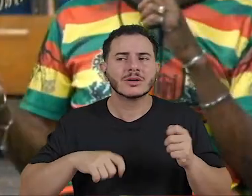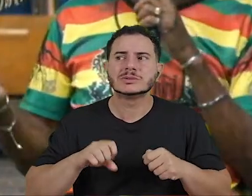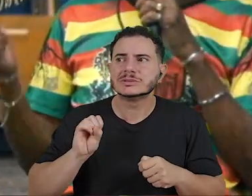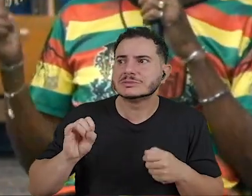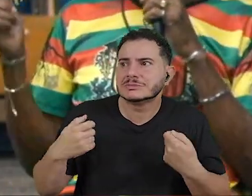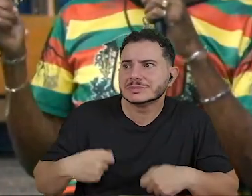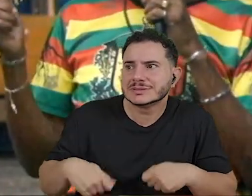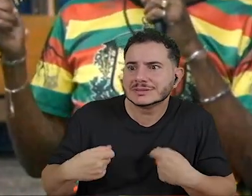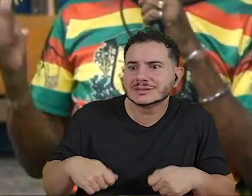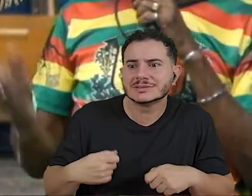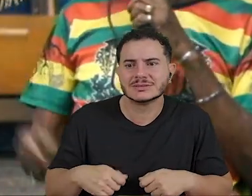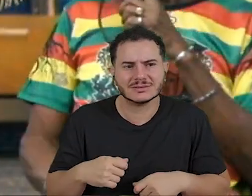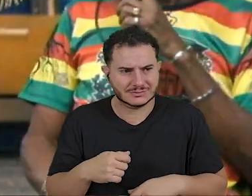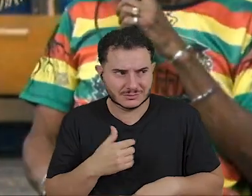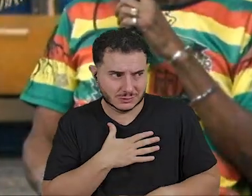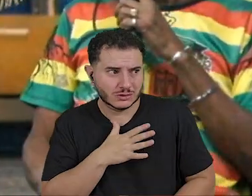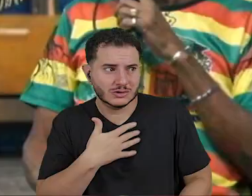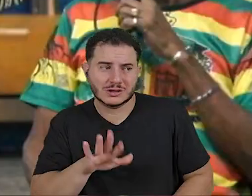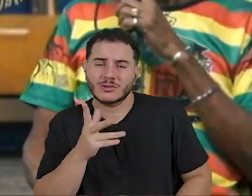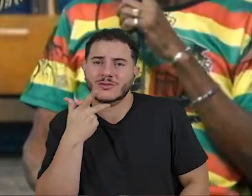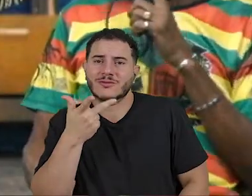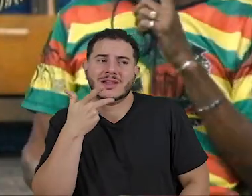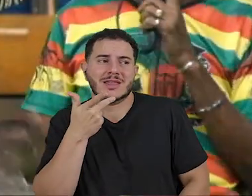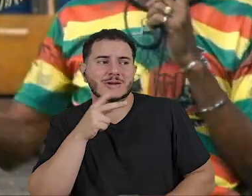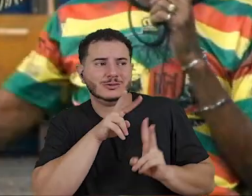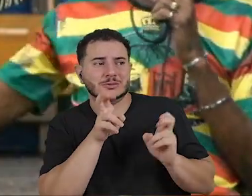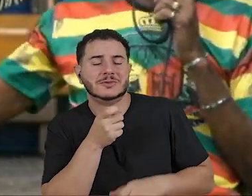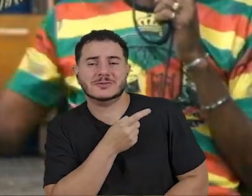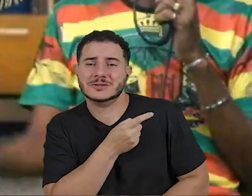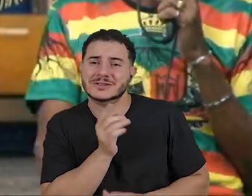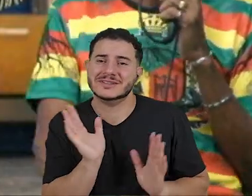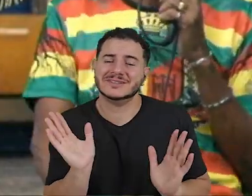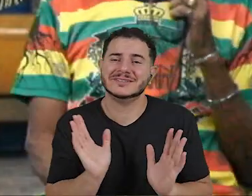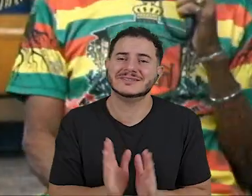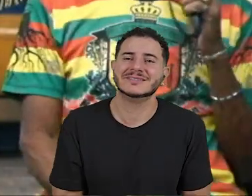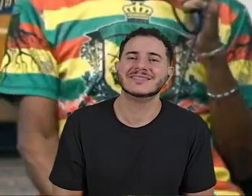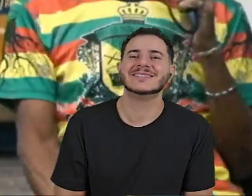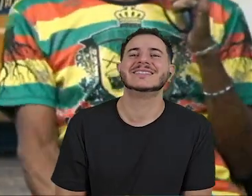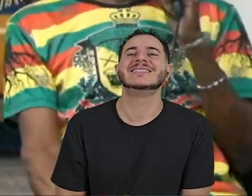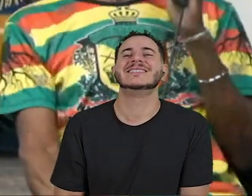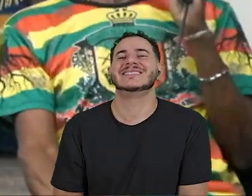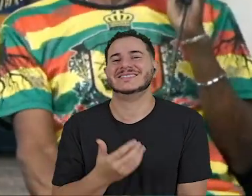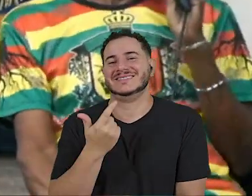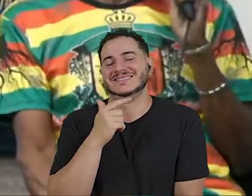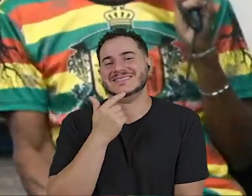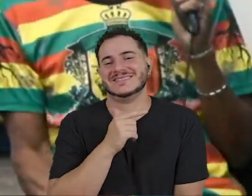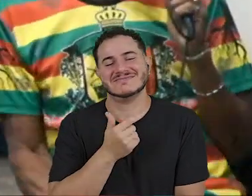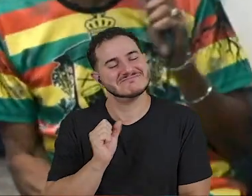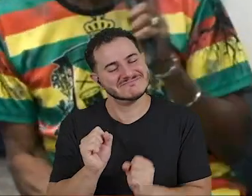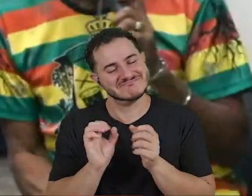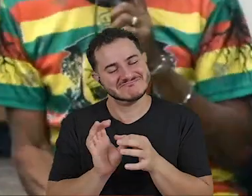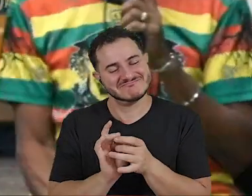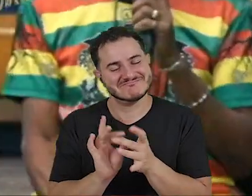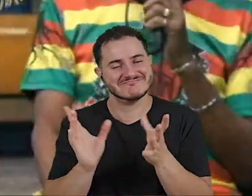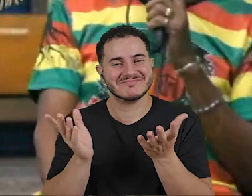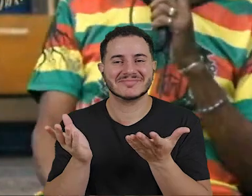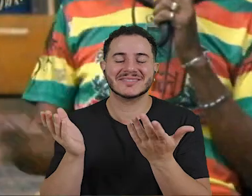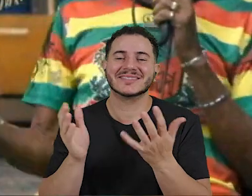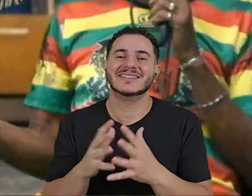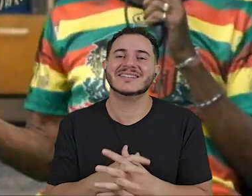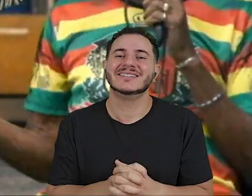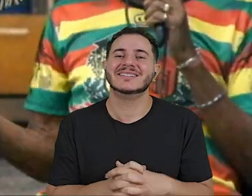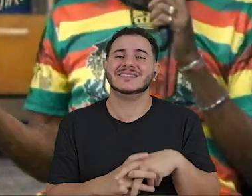necessária. Não, eu estou falando é tudo, né? Vou deixar aquele bicho. Eu vou deixar aquele